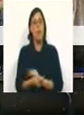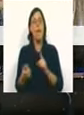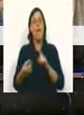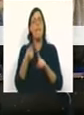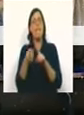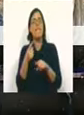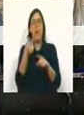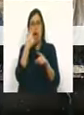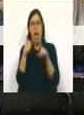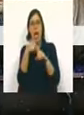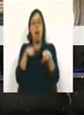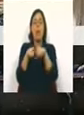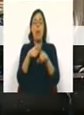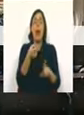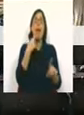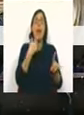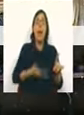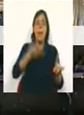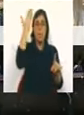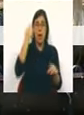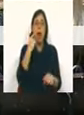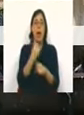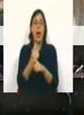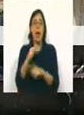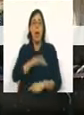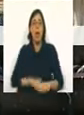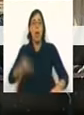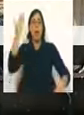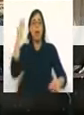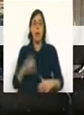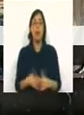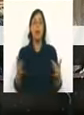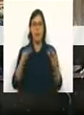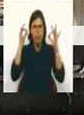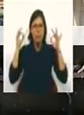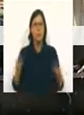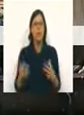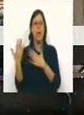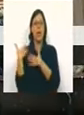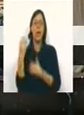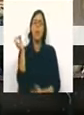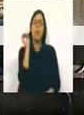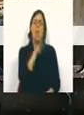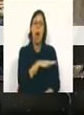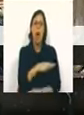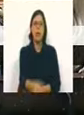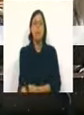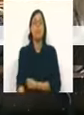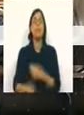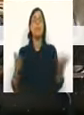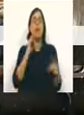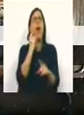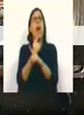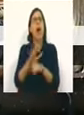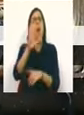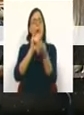feira política onde os que mais falam são aqueles que mais ganham. Uma completa irresponsabilidade. Onde é que